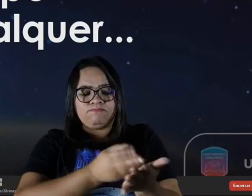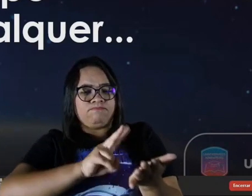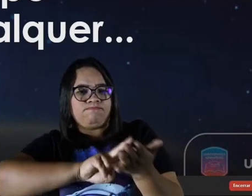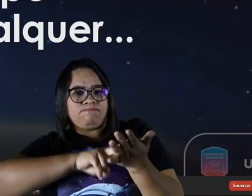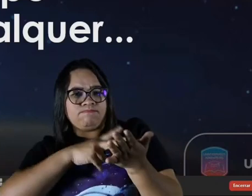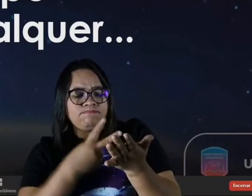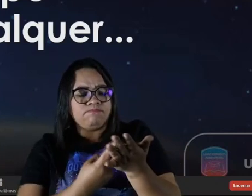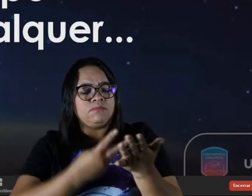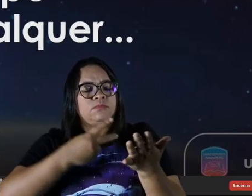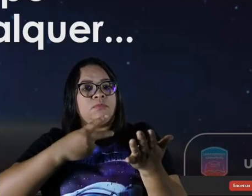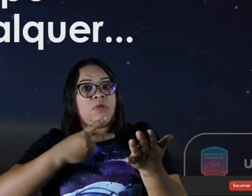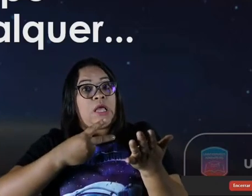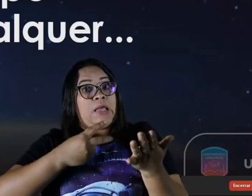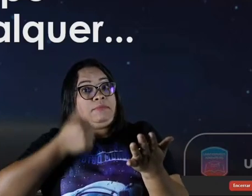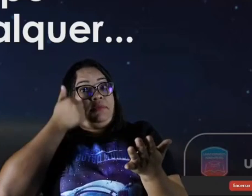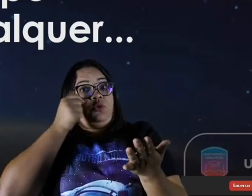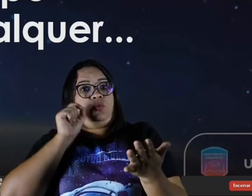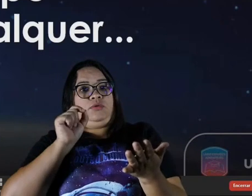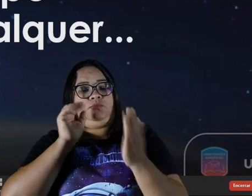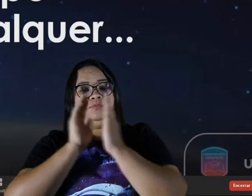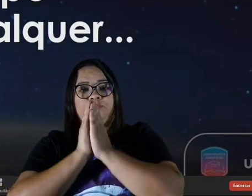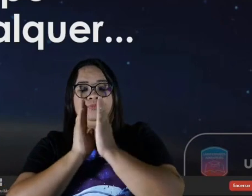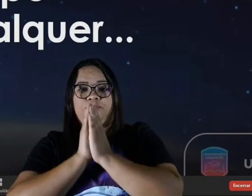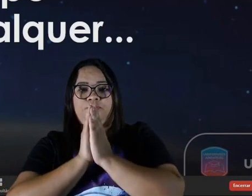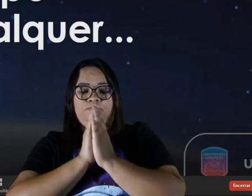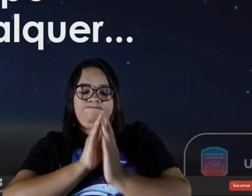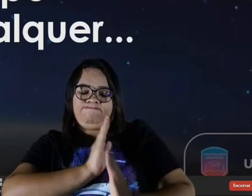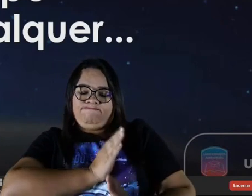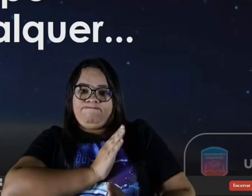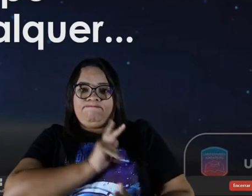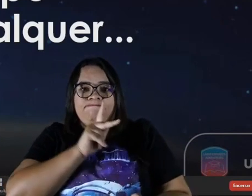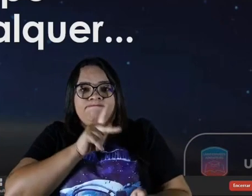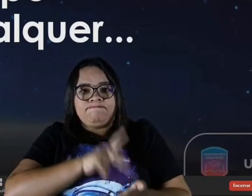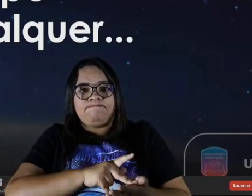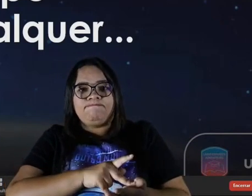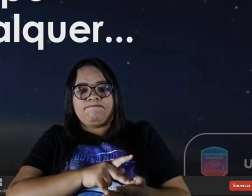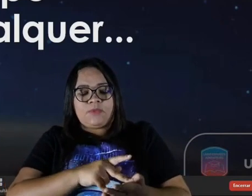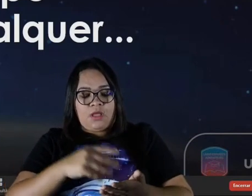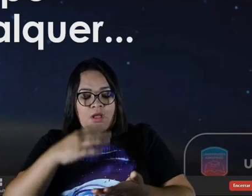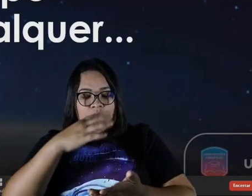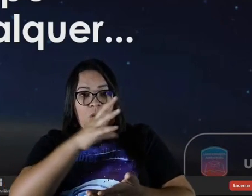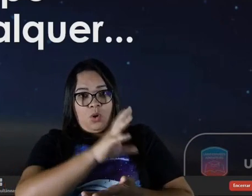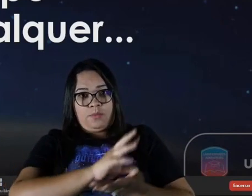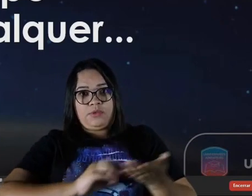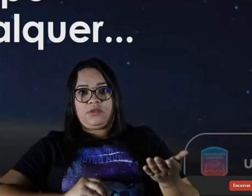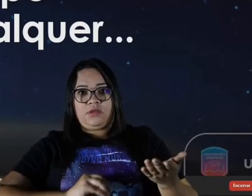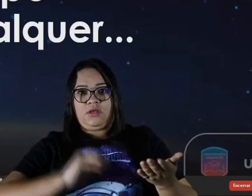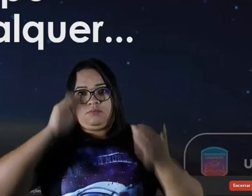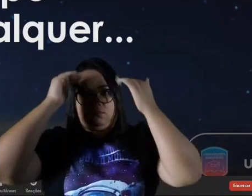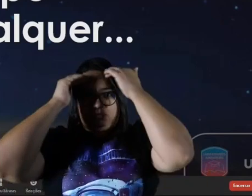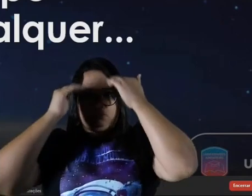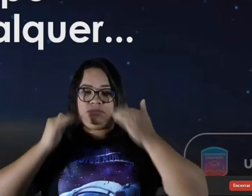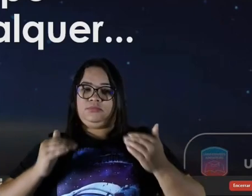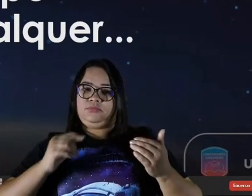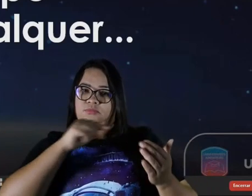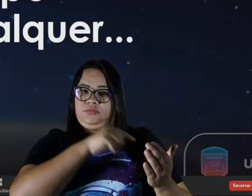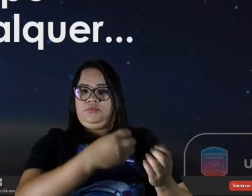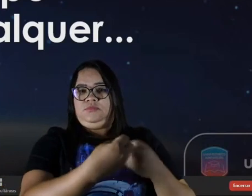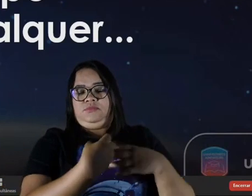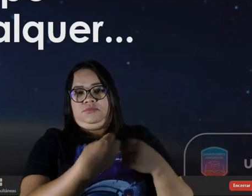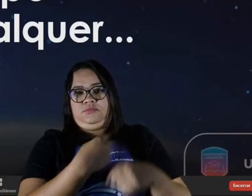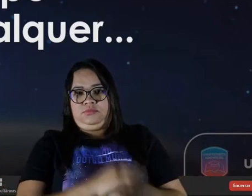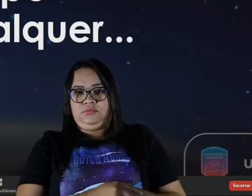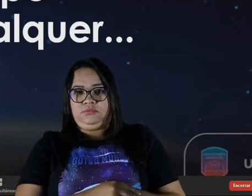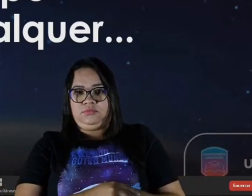interpretado em atitude de oração e sinceridade de coração e colocar em prática o que ela nos ensina. Esse que é o fundamento da